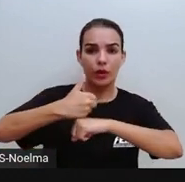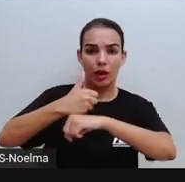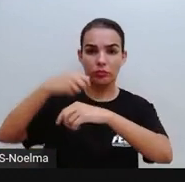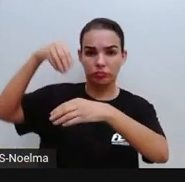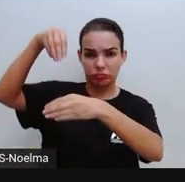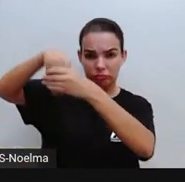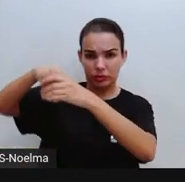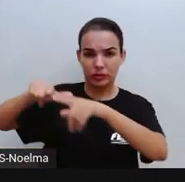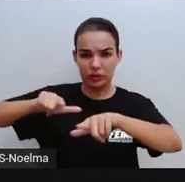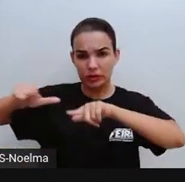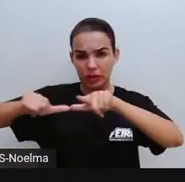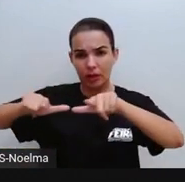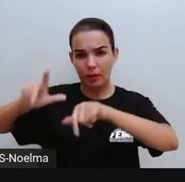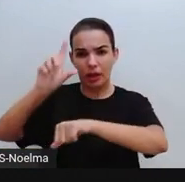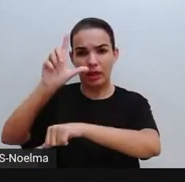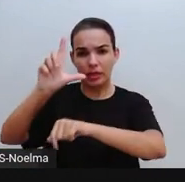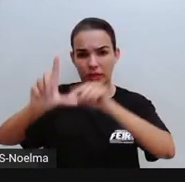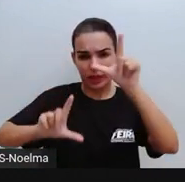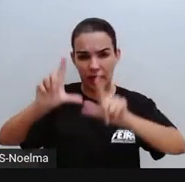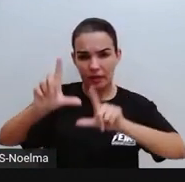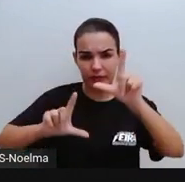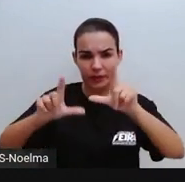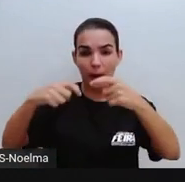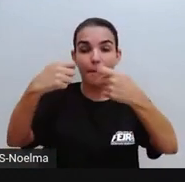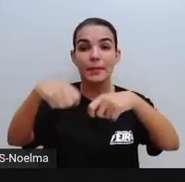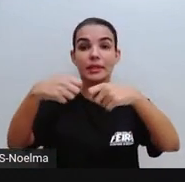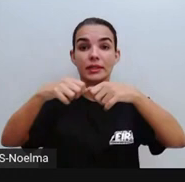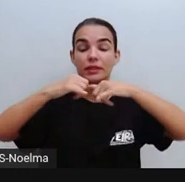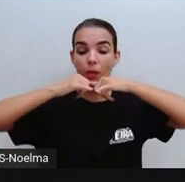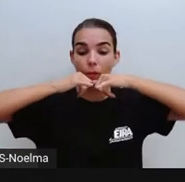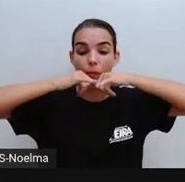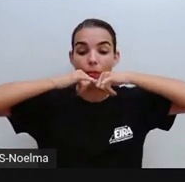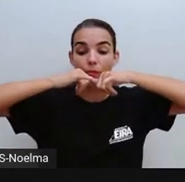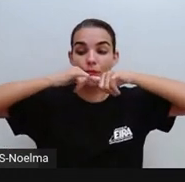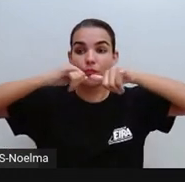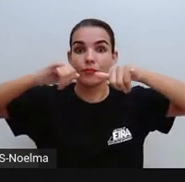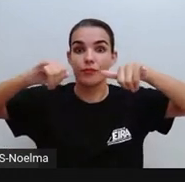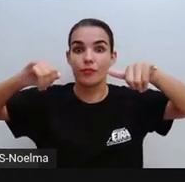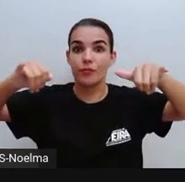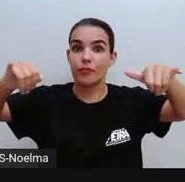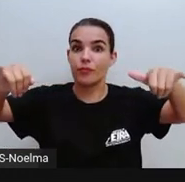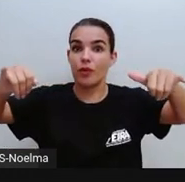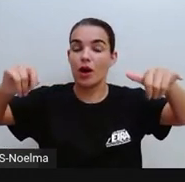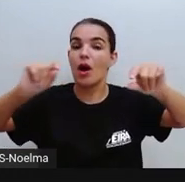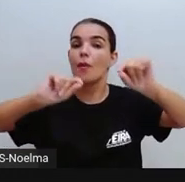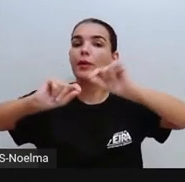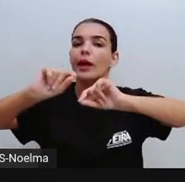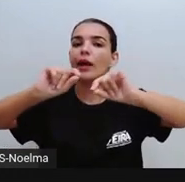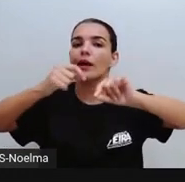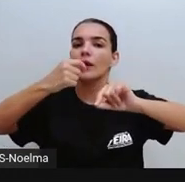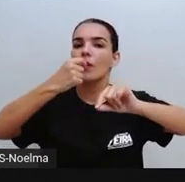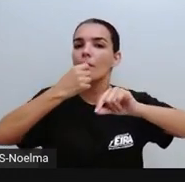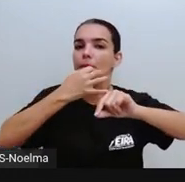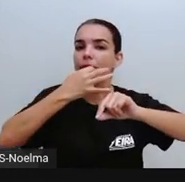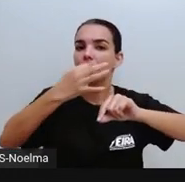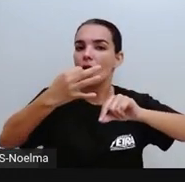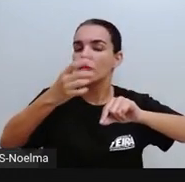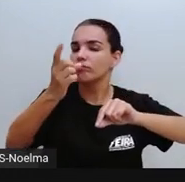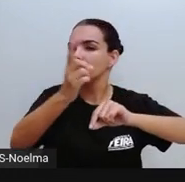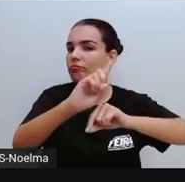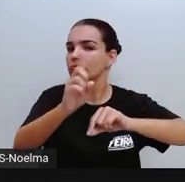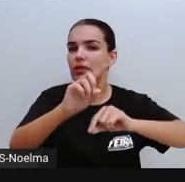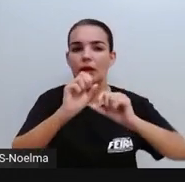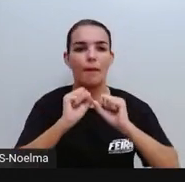trabalhou na televisão eles precisam transmitir a notícia sem emitir a sua opinião por isso